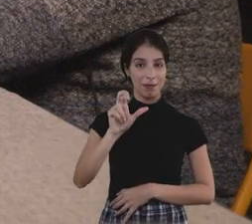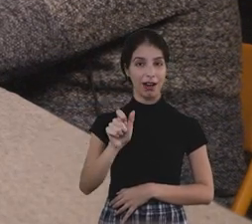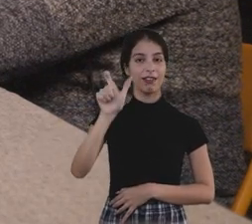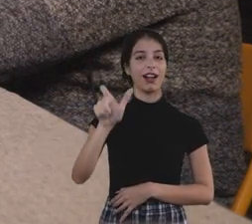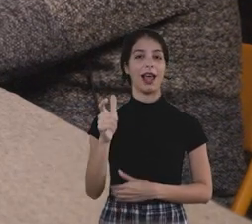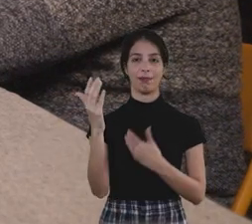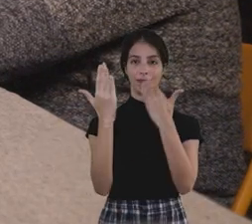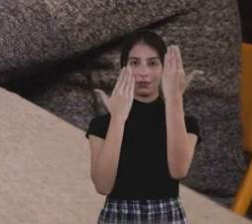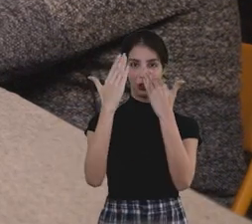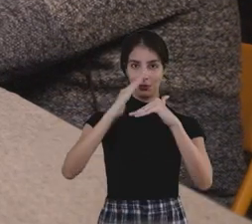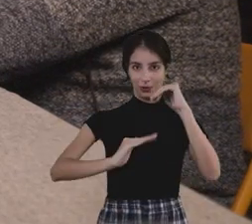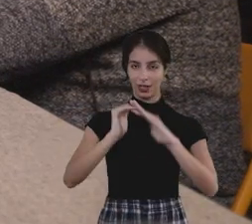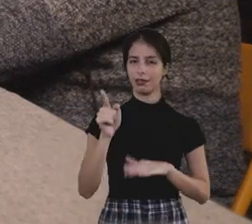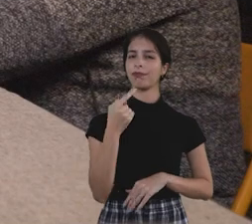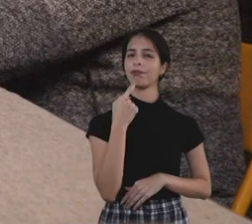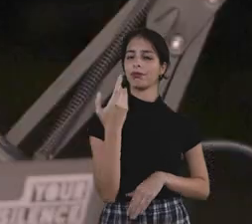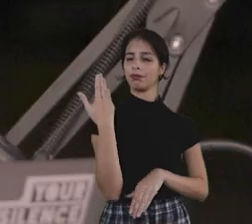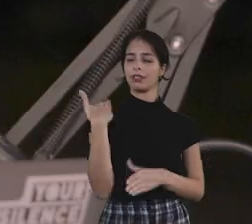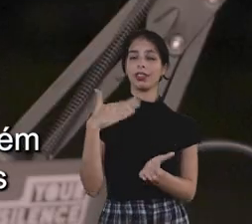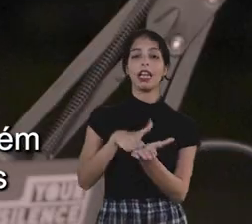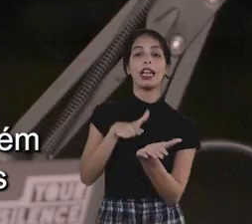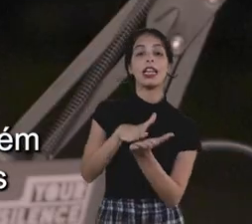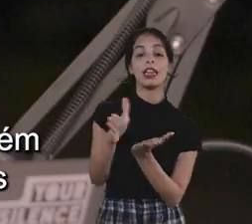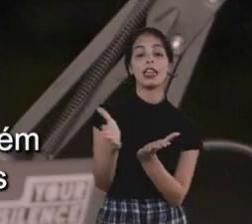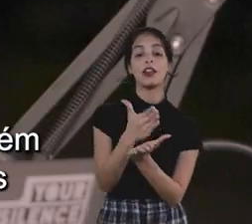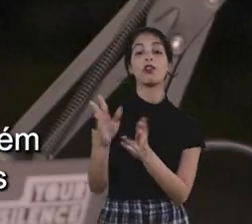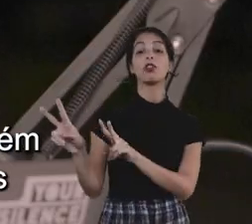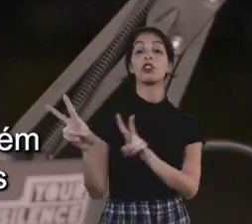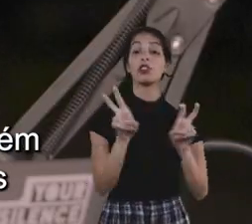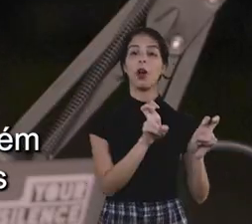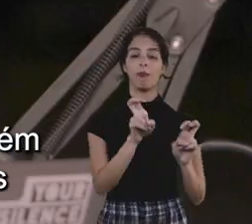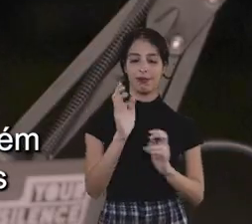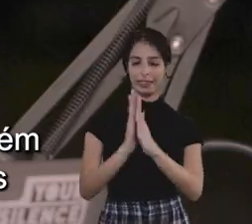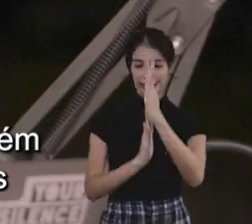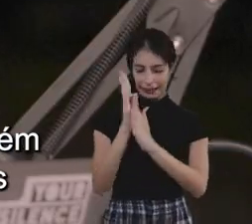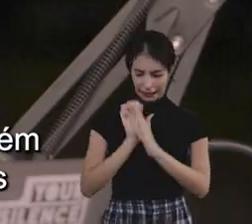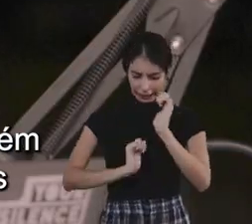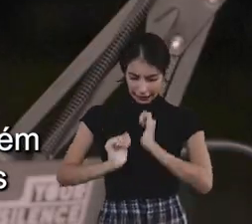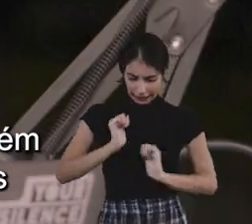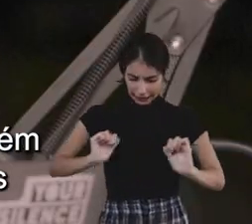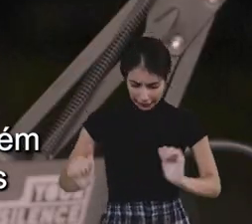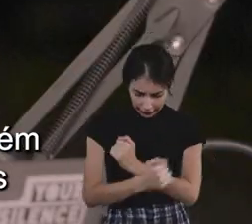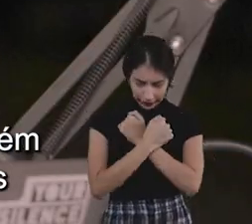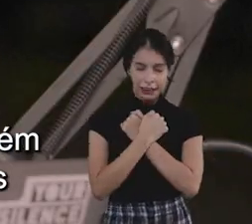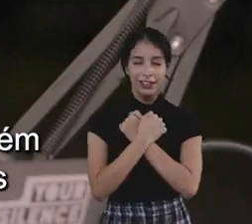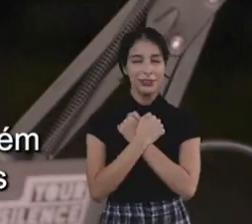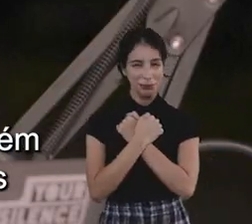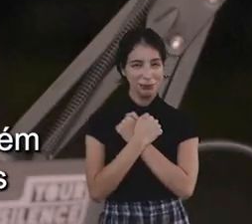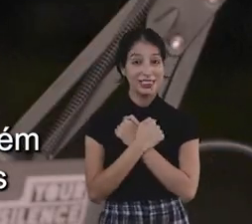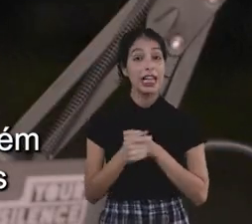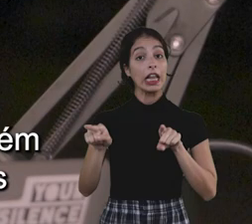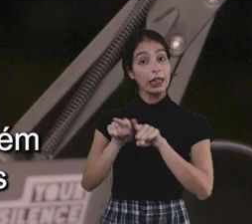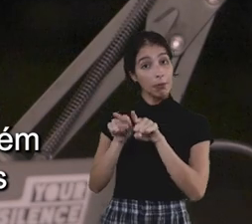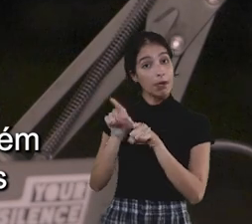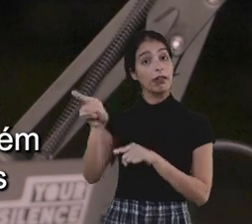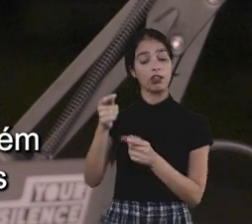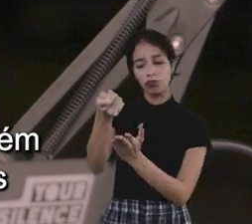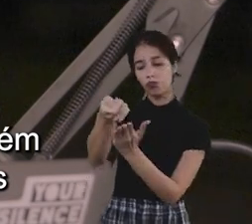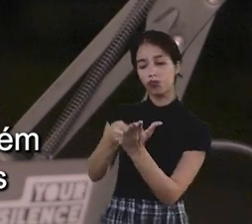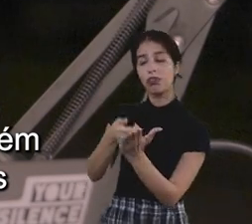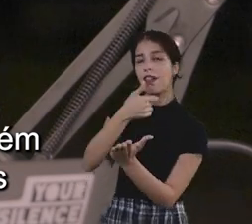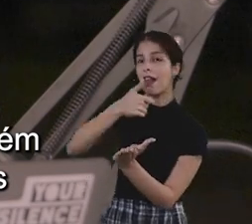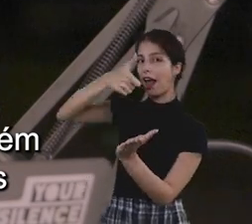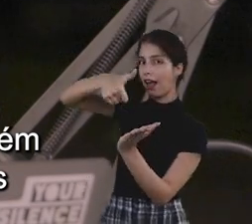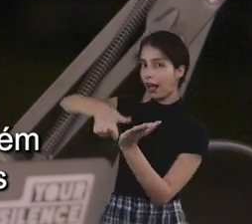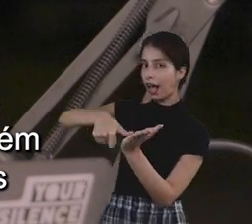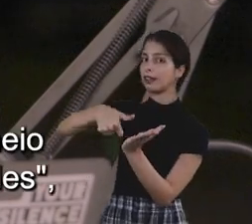recém lançou o livro toda ansiedade merece um abraço ele é autor também do best cartas de